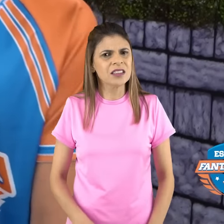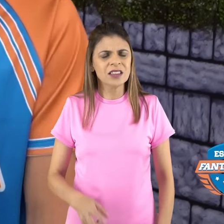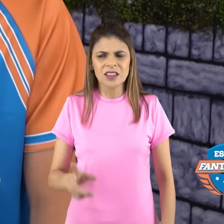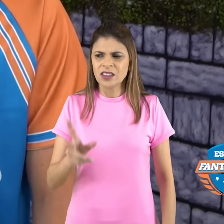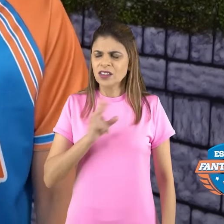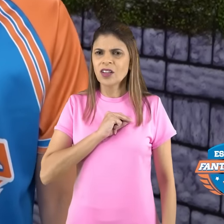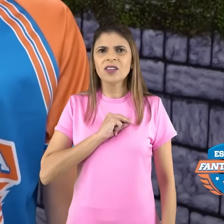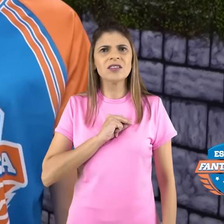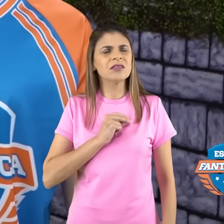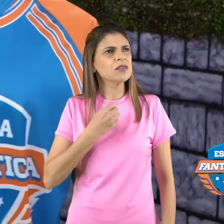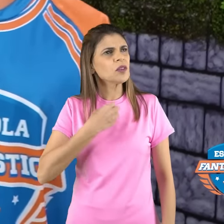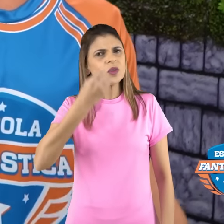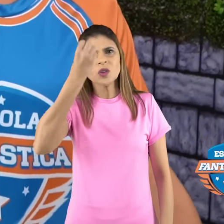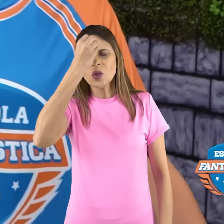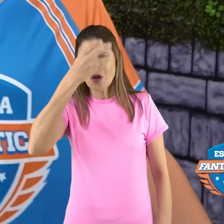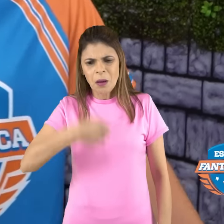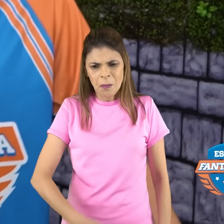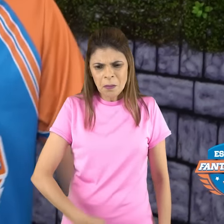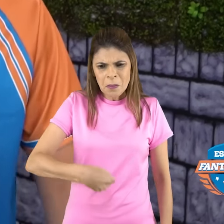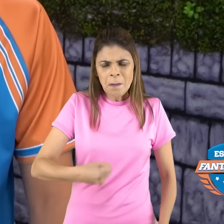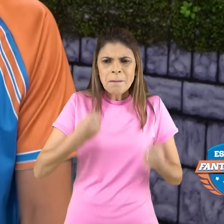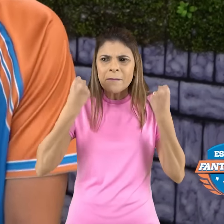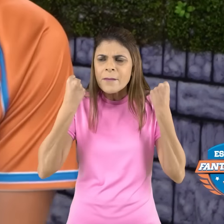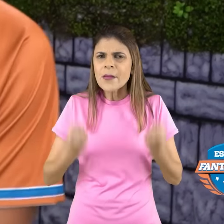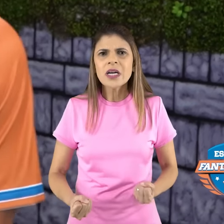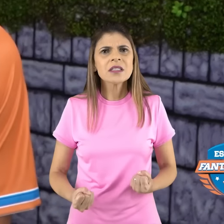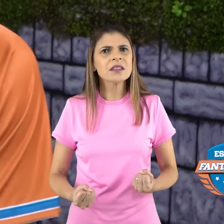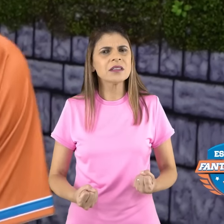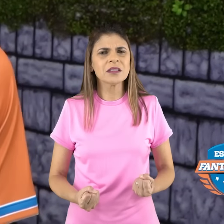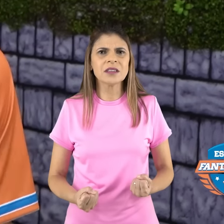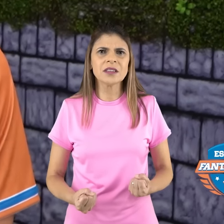Nossa! Eu não me lembrava que essa mala tava tão pesada assim.